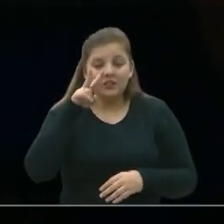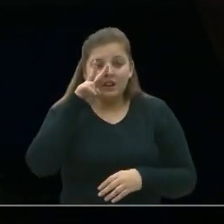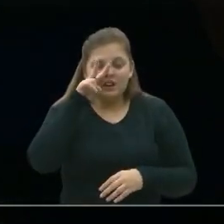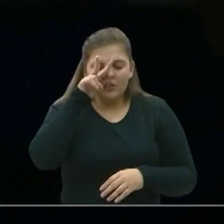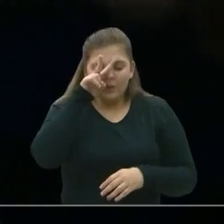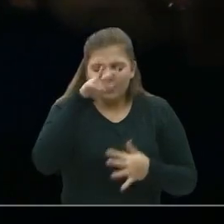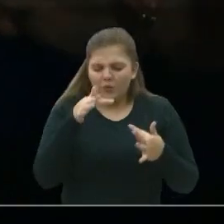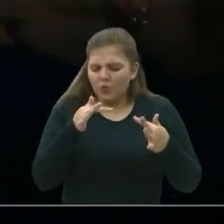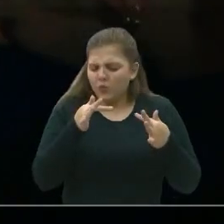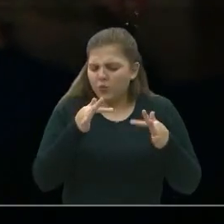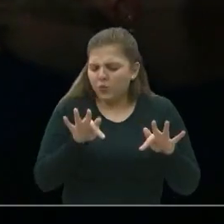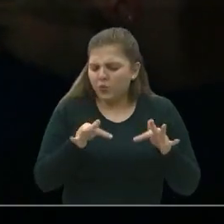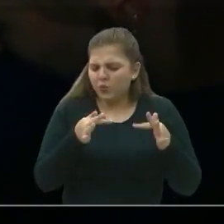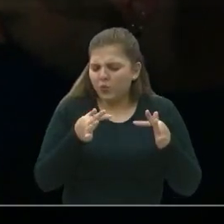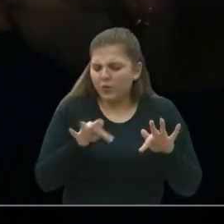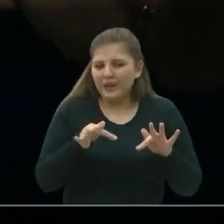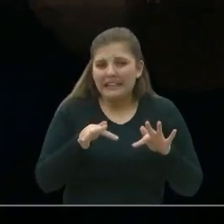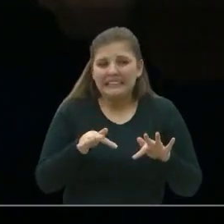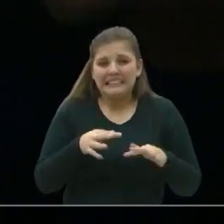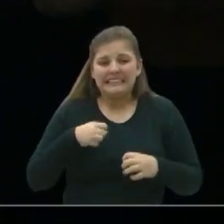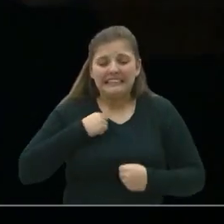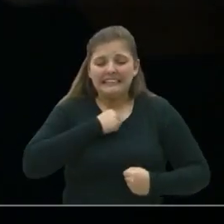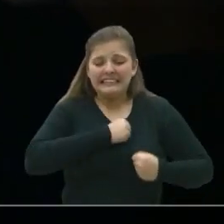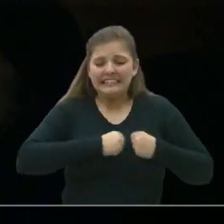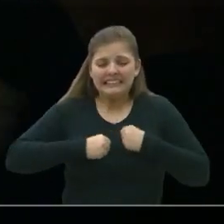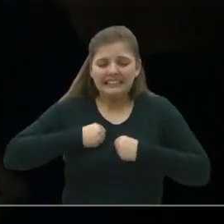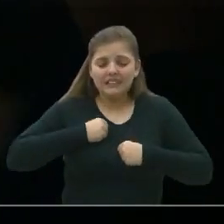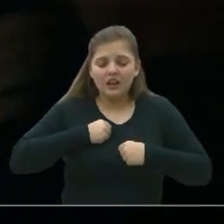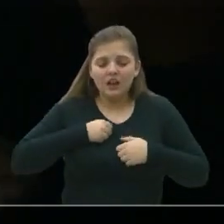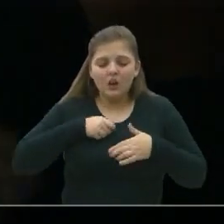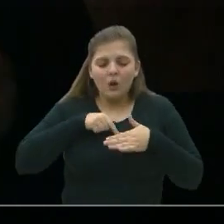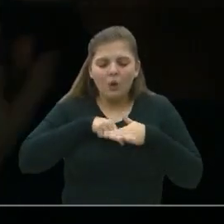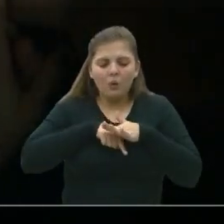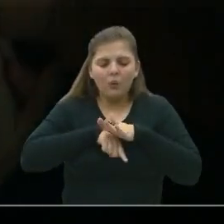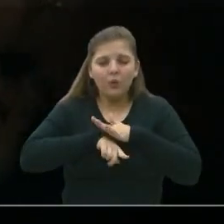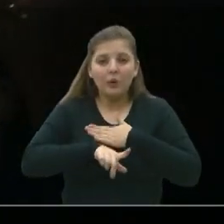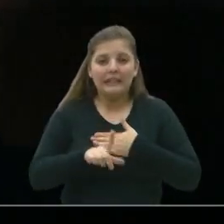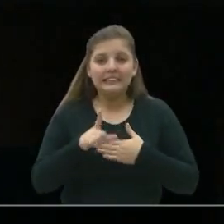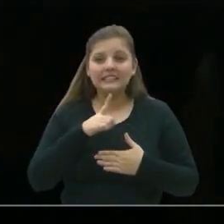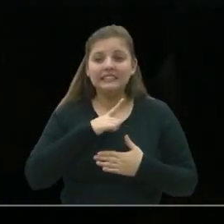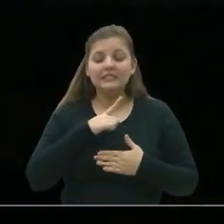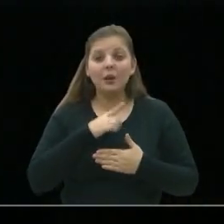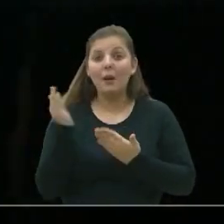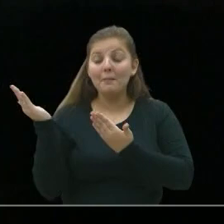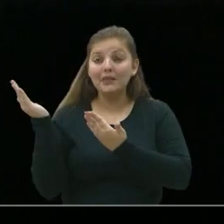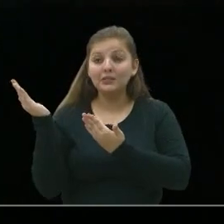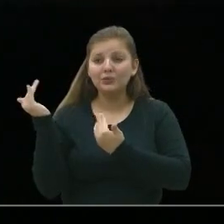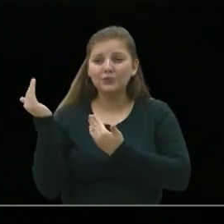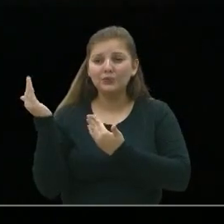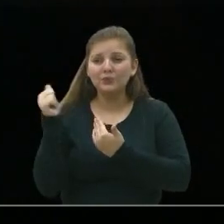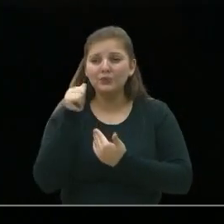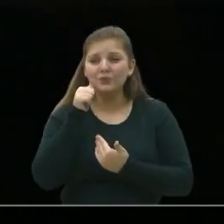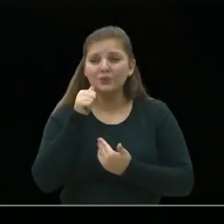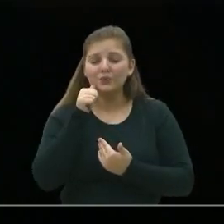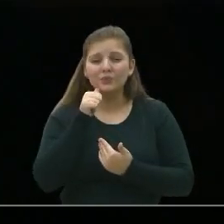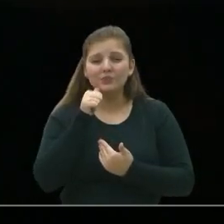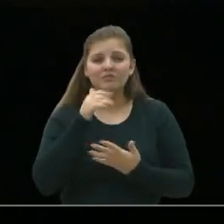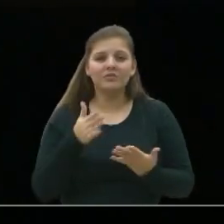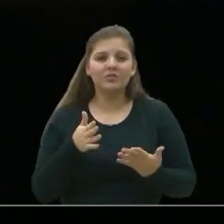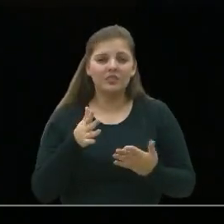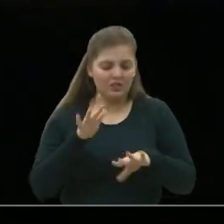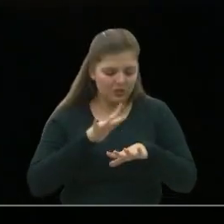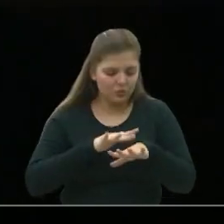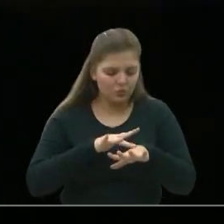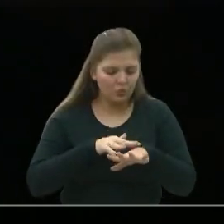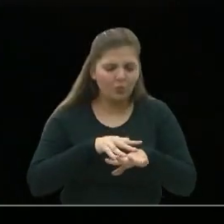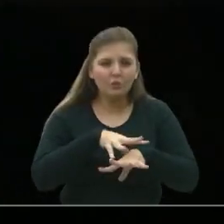dores, com ansiedade profunda. Uma jovem, Jesus está curando agora, minha